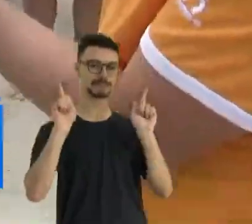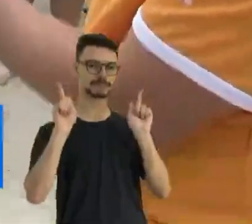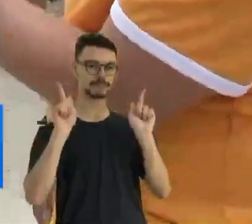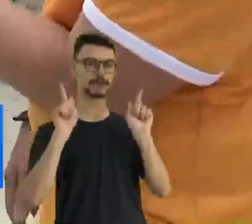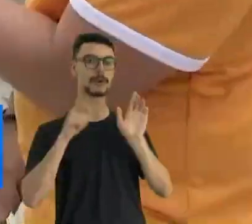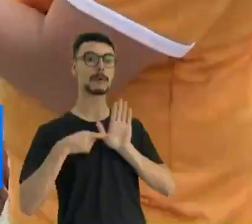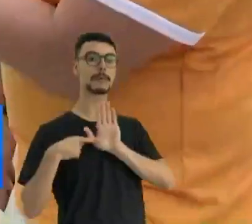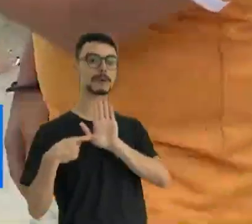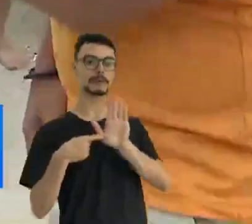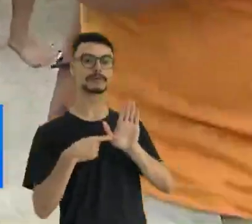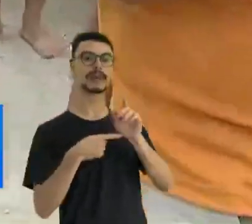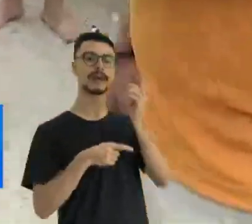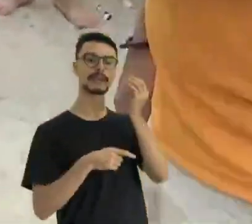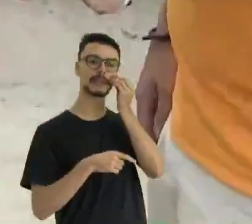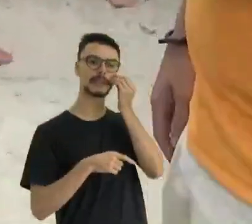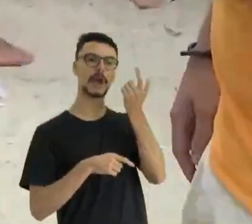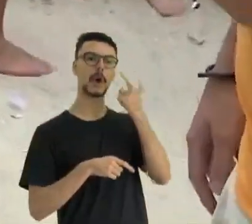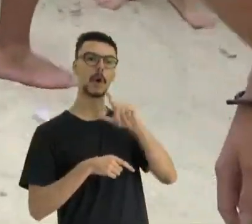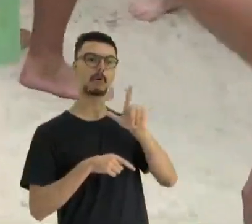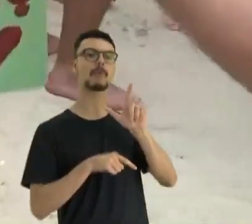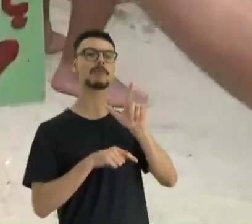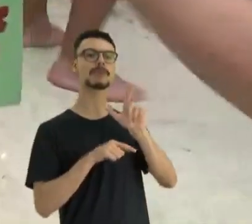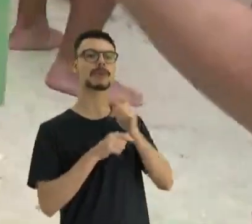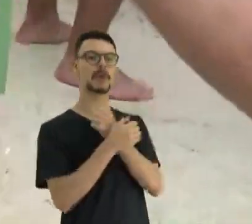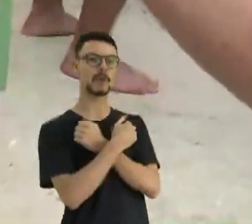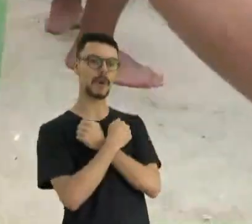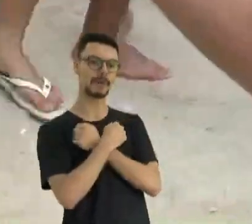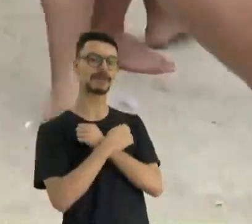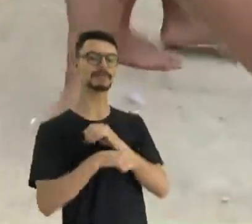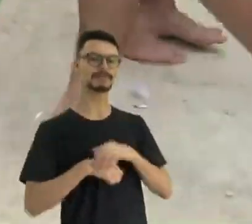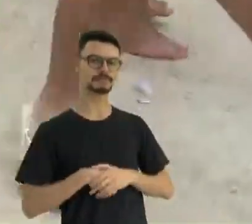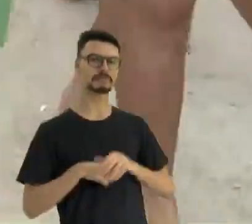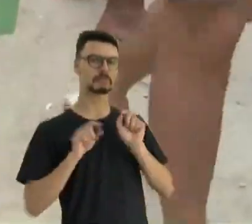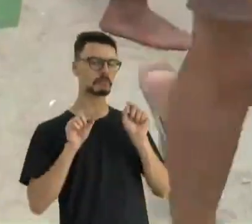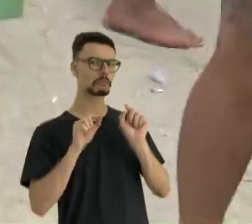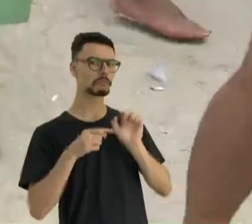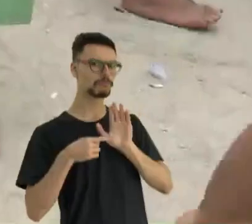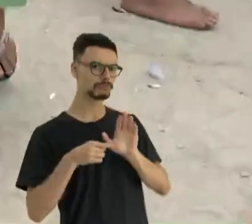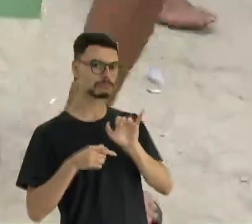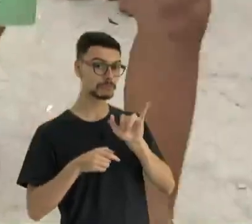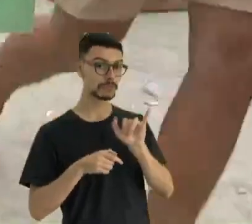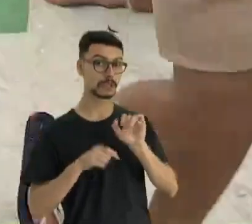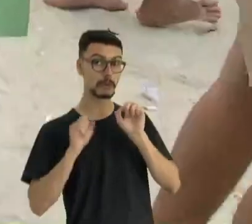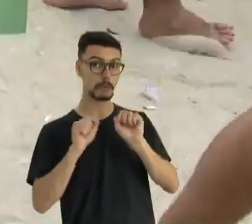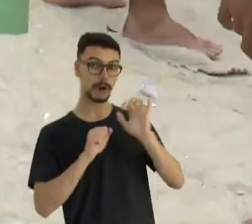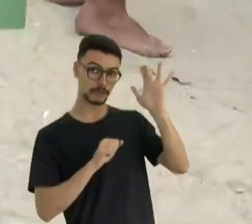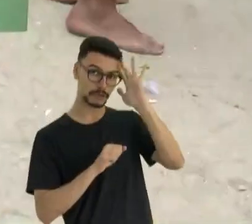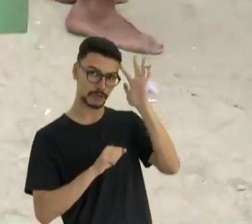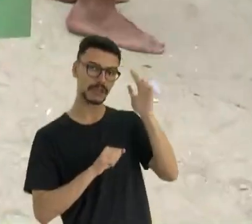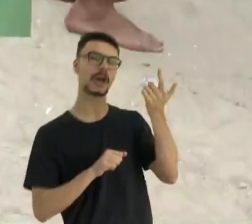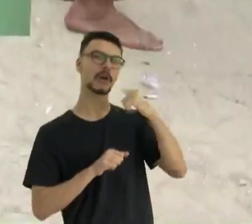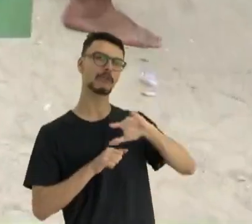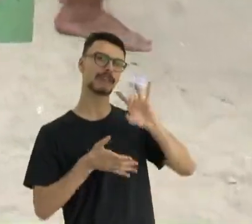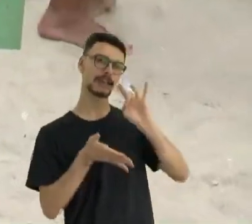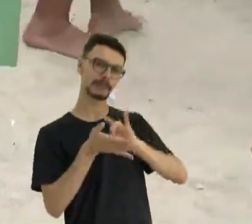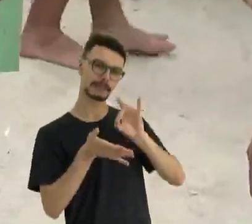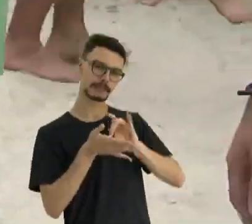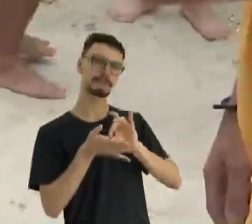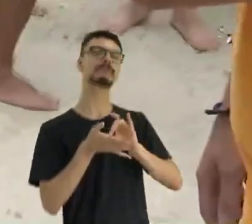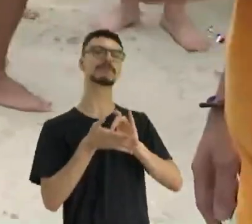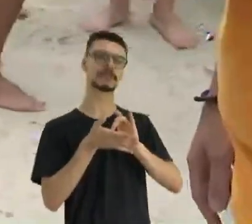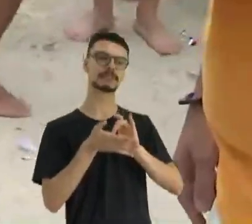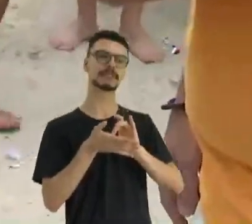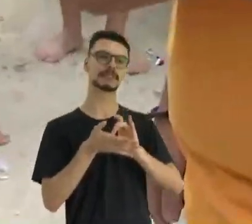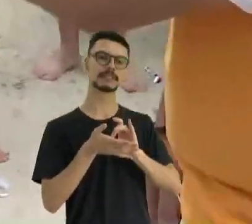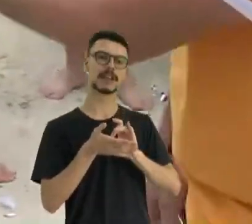achar, conseguir um abraço com o Jorge, né? E o que tá escrito no cartaz? Se eu posso sonhar, você pode realizar, me abraça. Aí meu nome